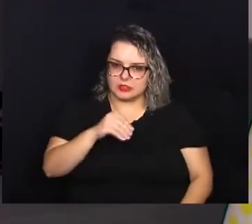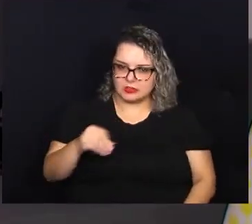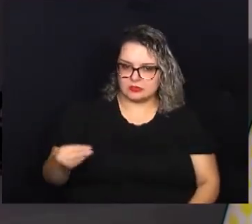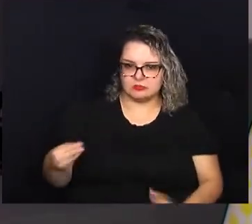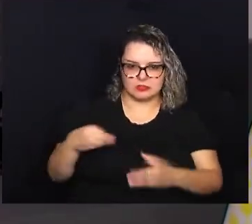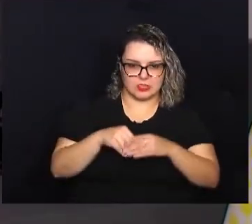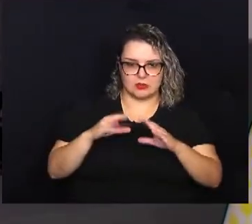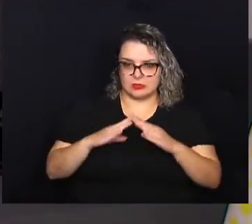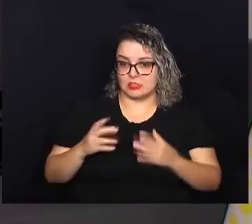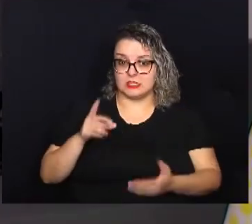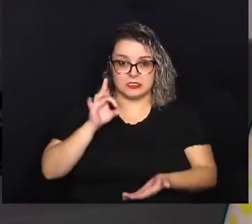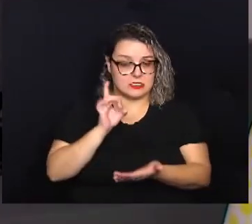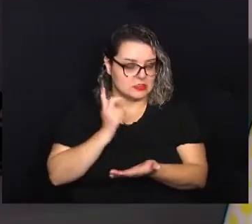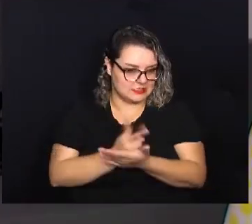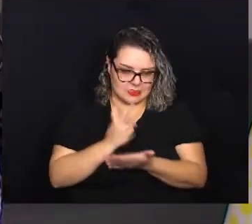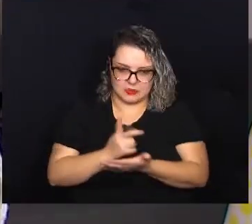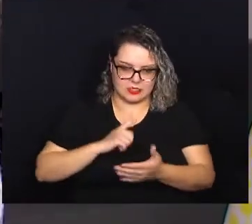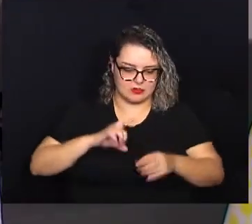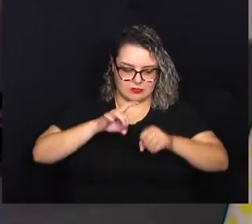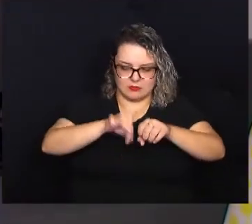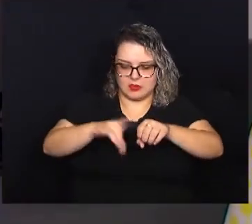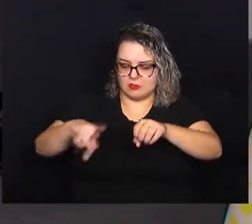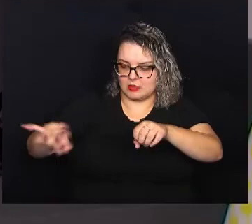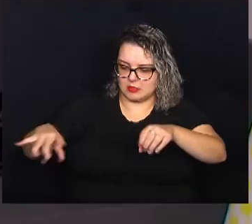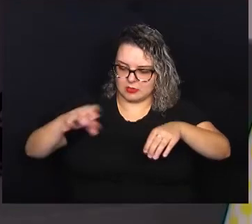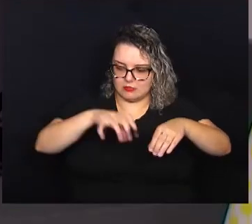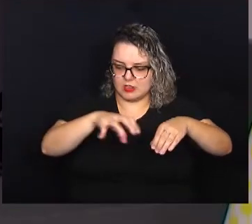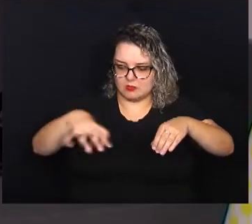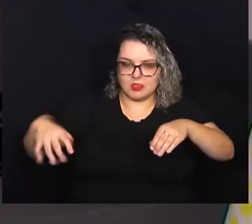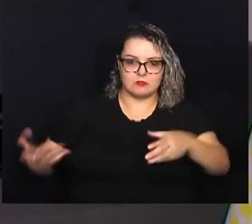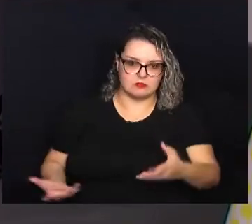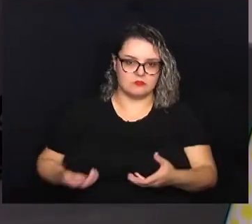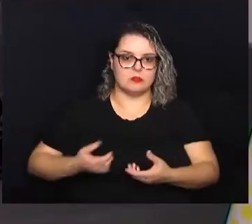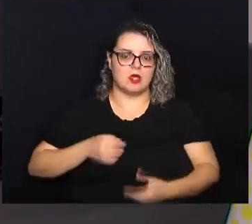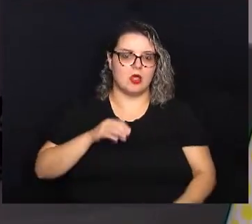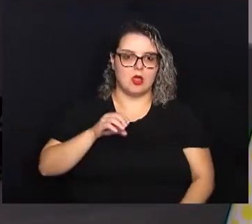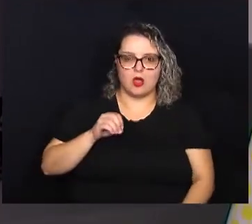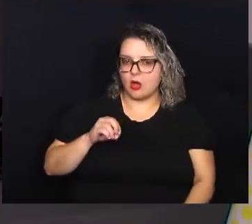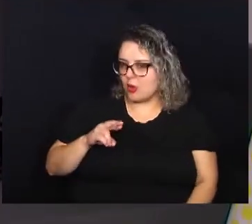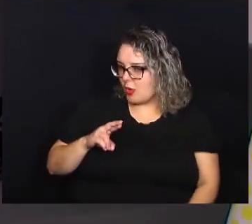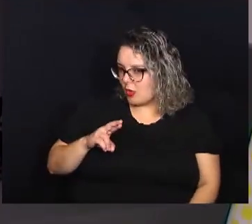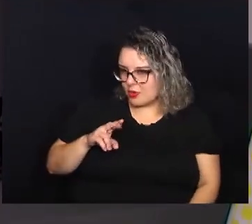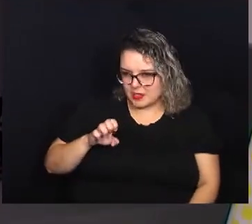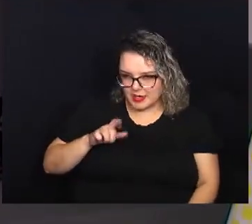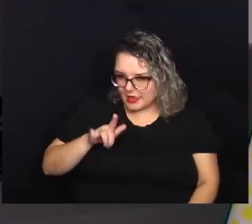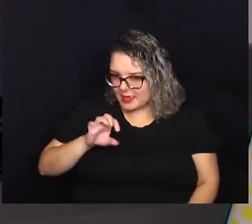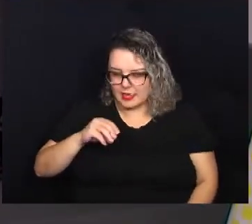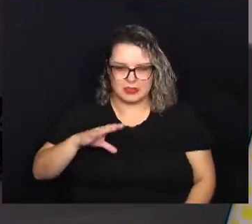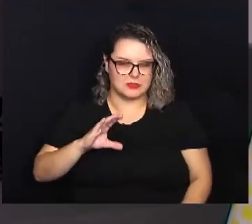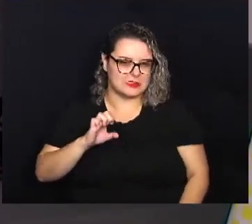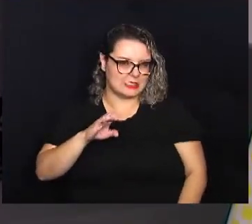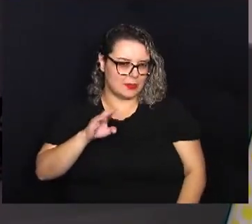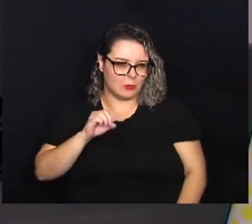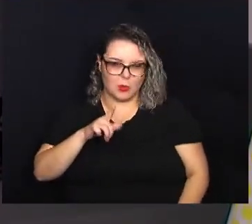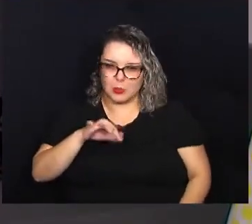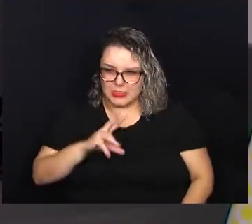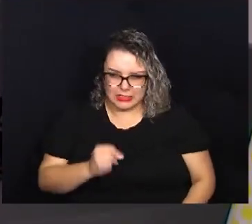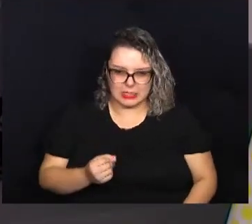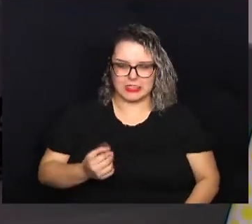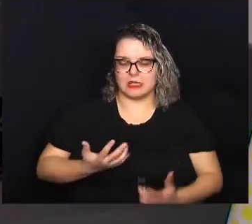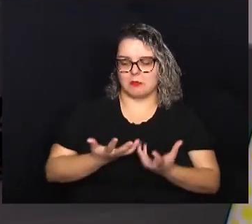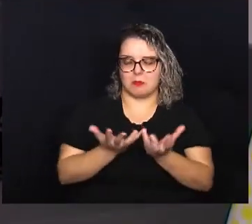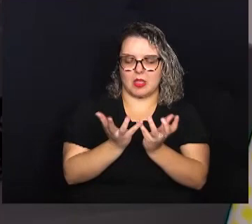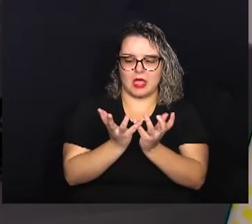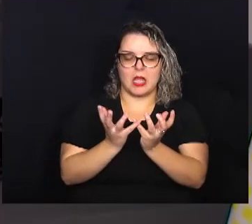horta então a gente tinha ali alface rúcula essas ervinhas frescas né Cebolinha salsinha então ter